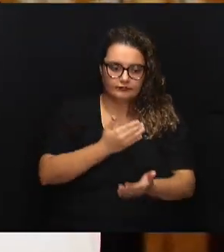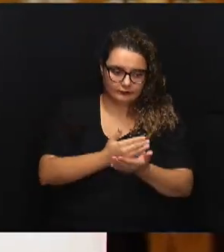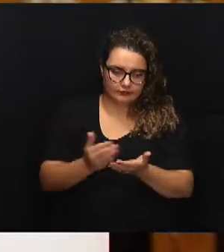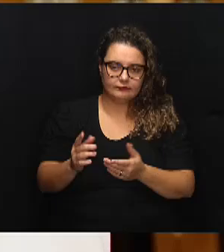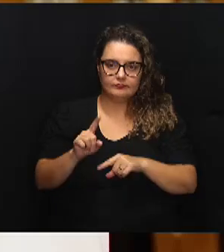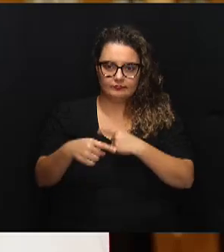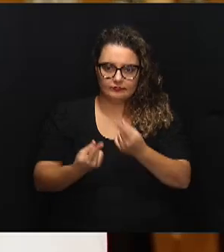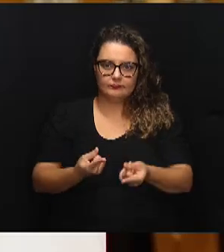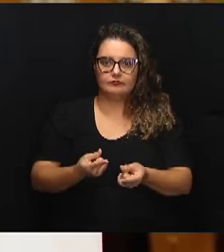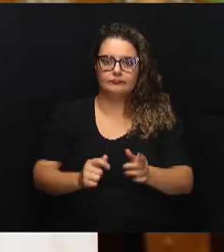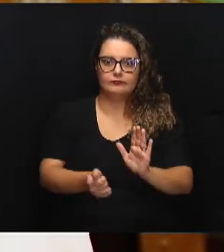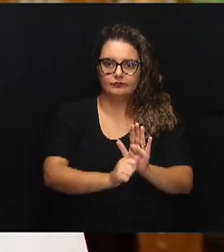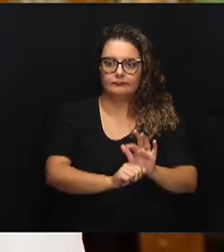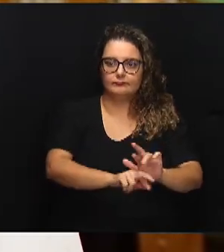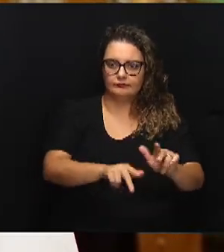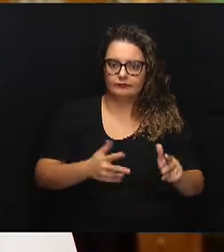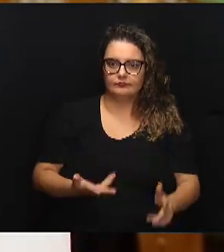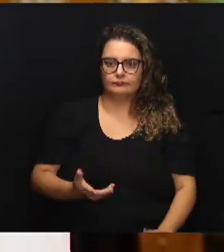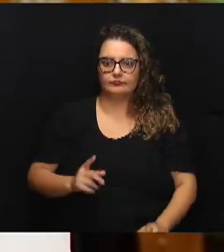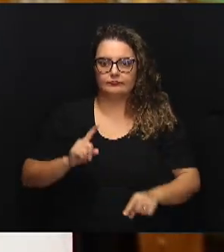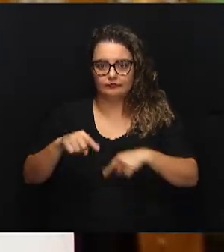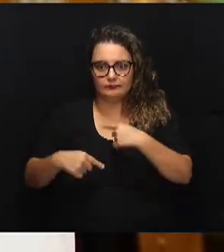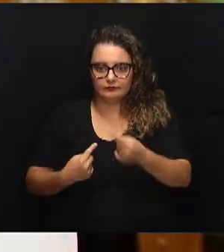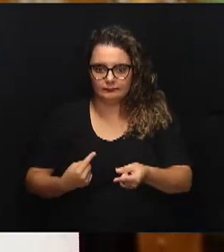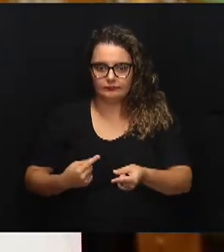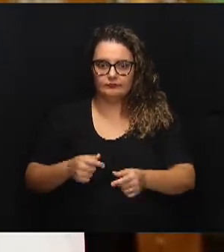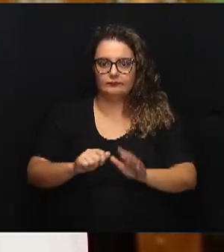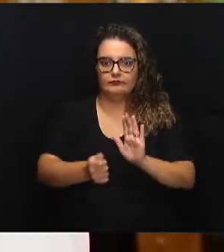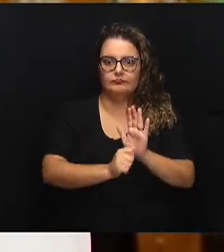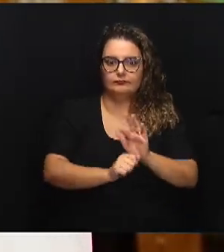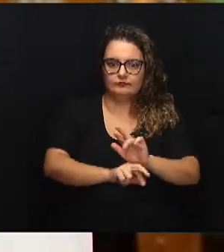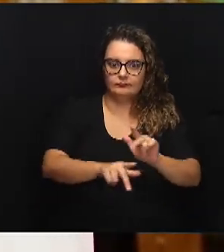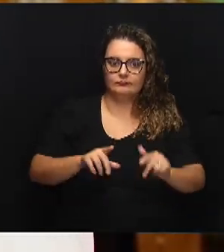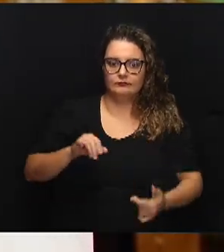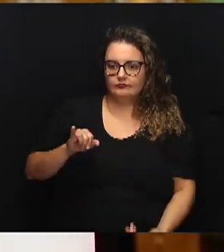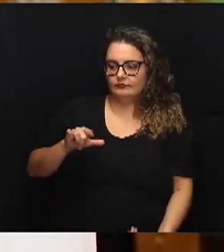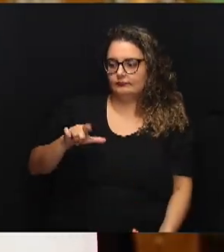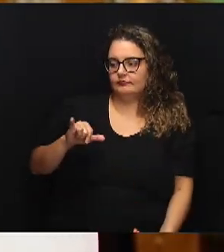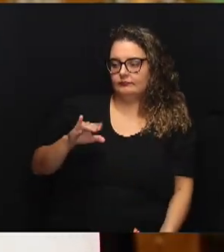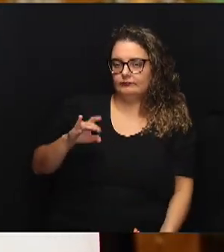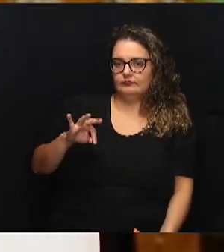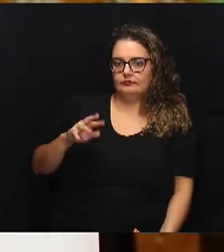outras substâncias, né? E as outras chamadas drogas ilícitas também, né?